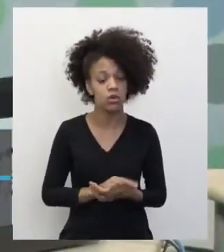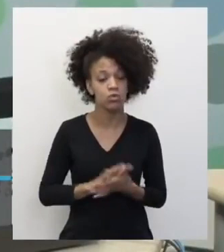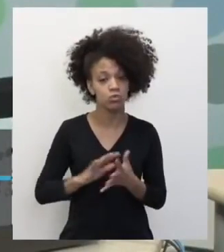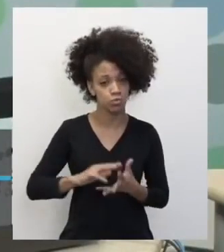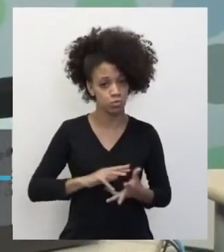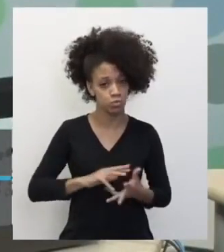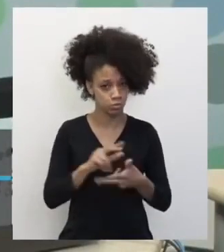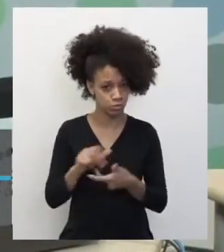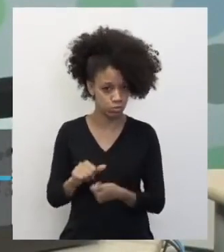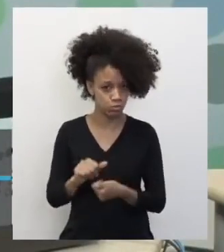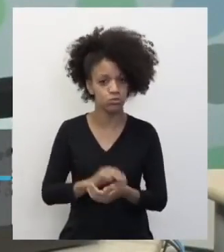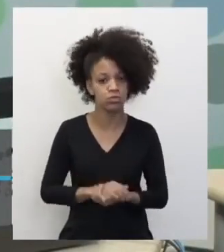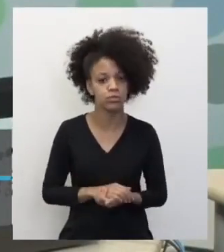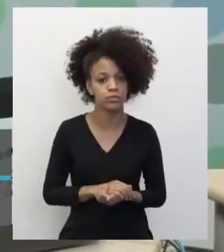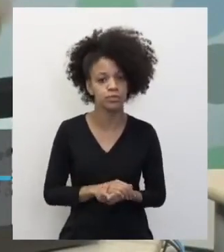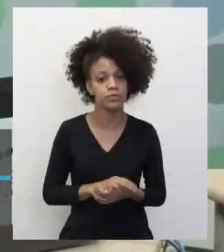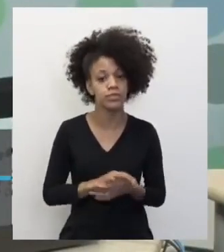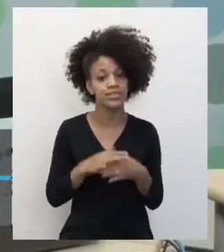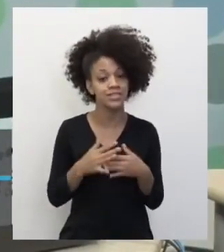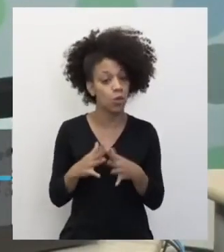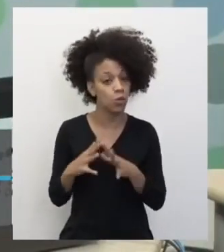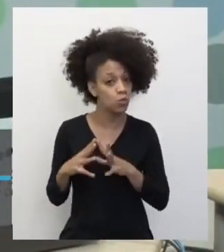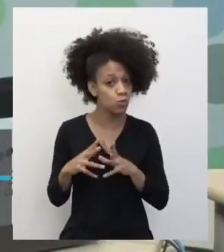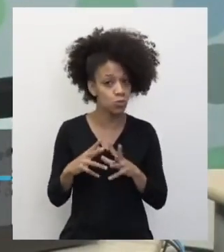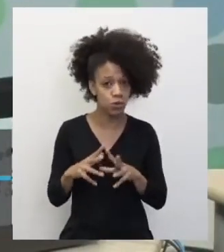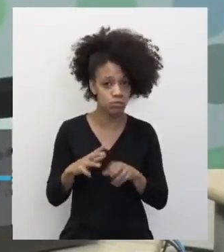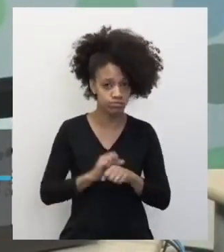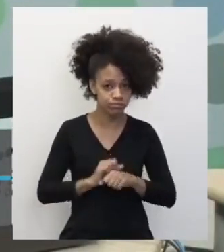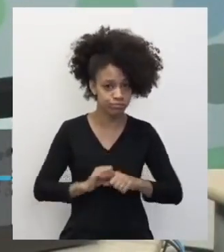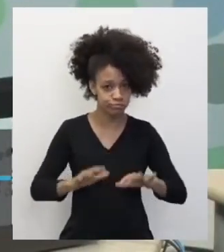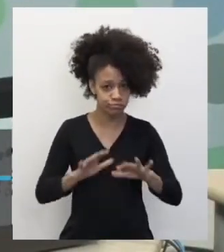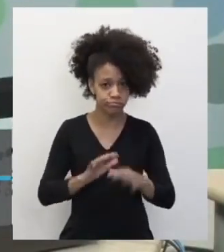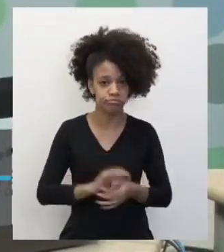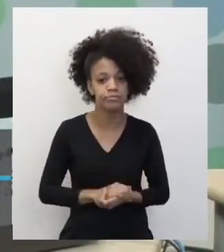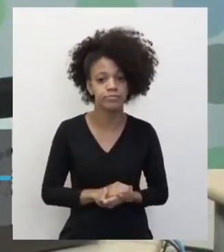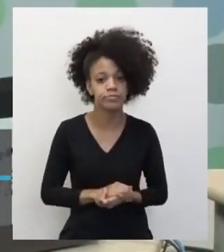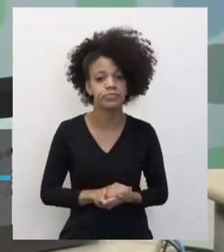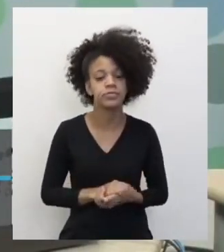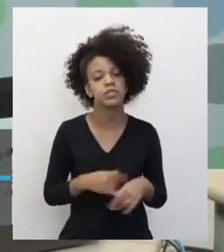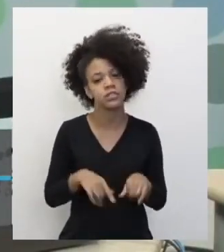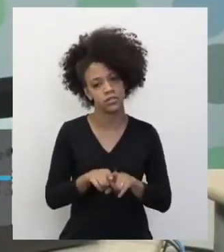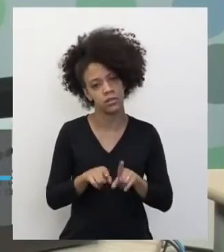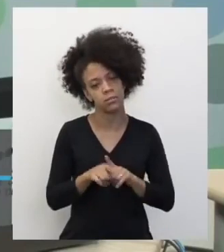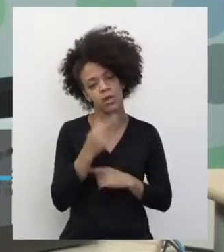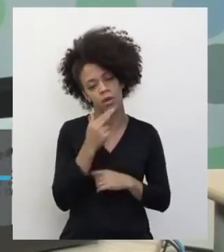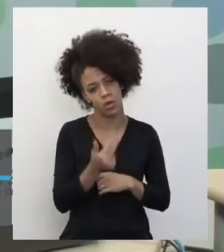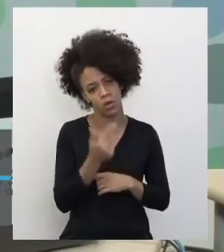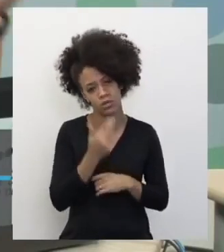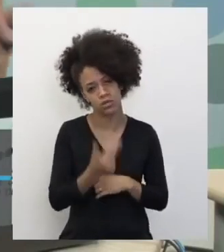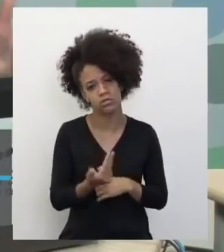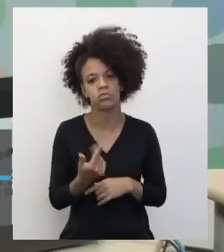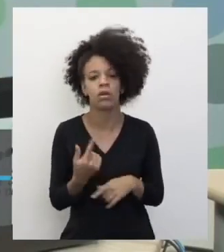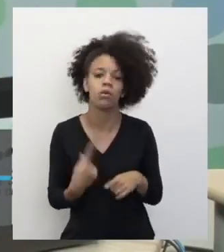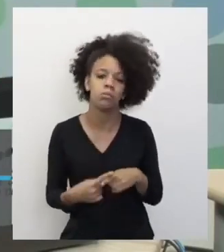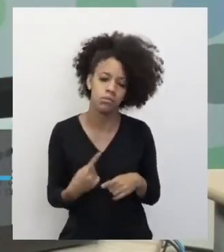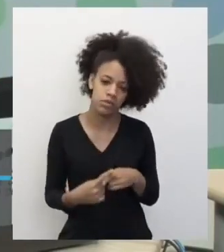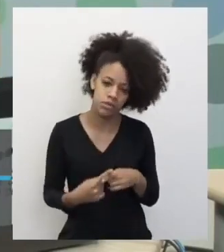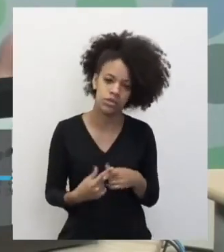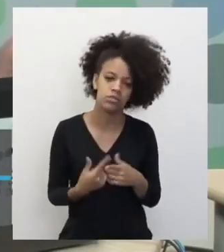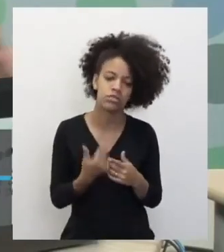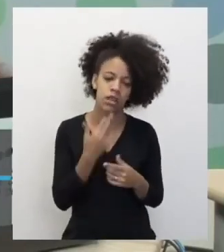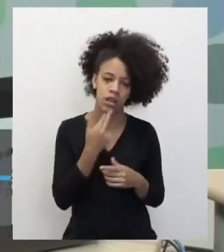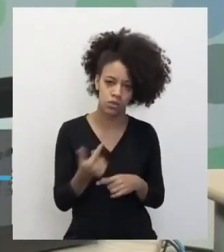mundo, né? Então, acabou pegando todo mundo, na verdade. E tá bem colorido por conta das cores mesmo